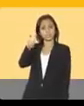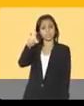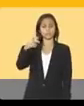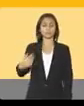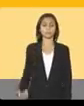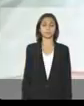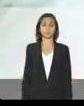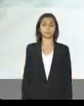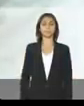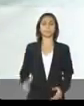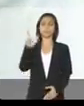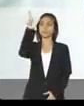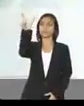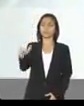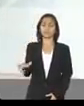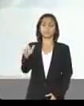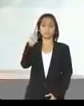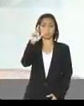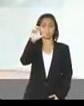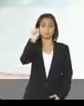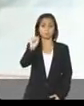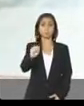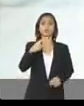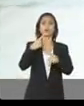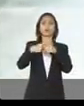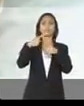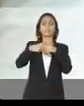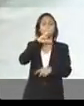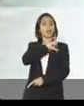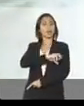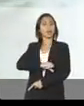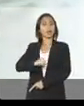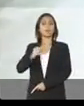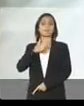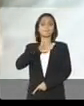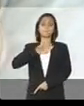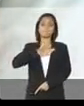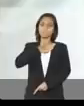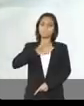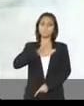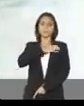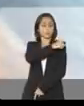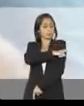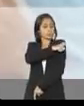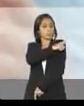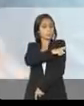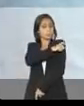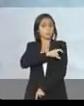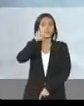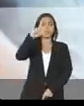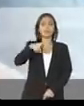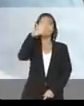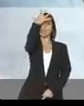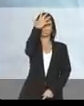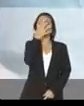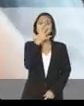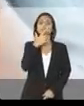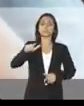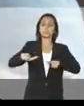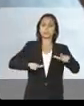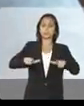É 25! Eu sou Eduardo Paes, porque Eduardo gosta do Rio de Janeiro. O Eduardo Paes é um cara